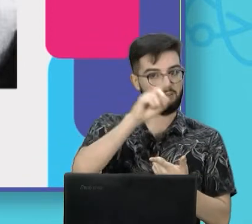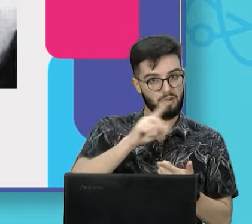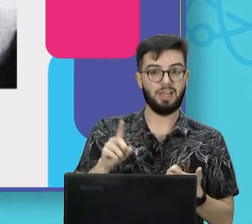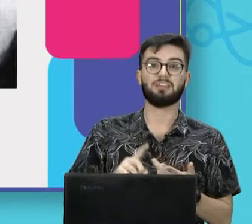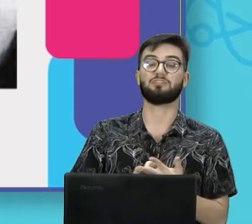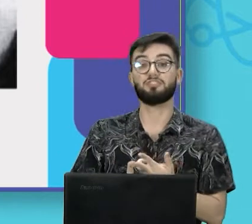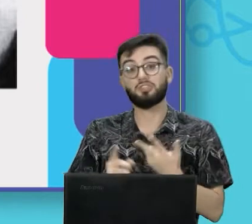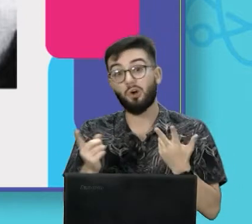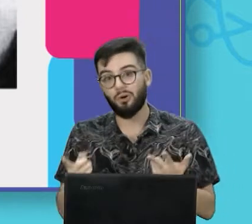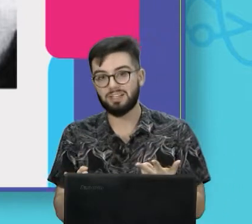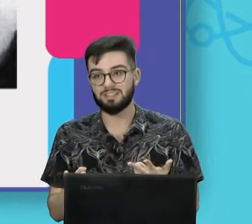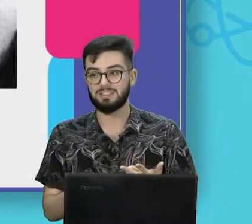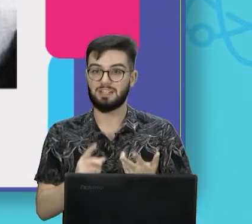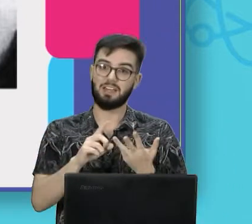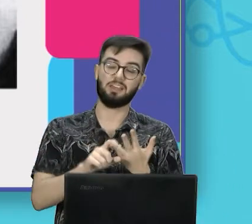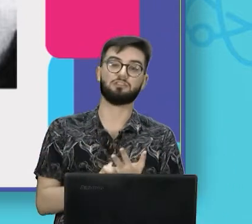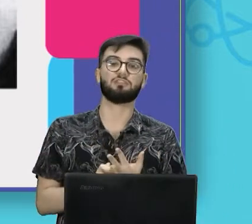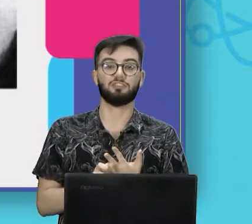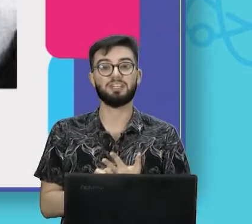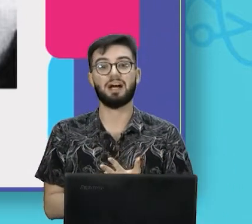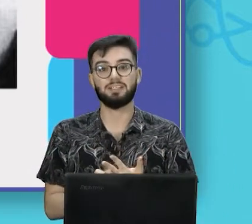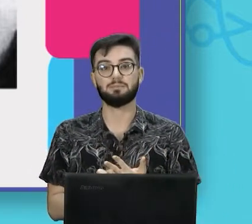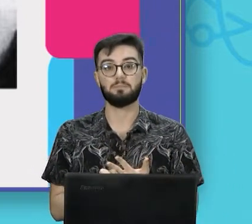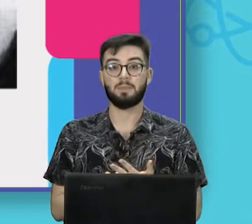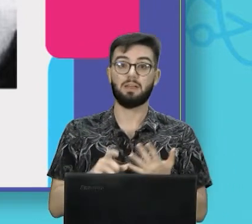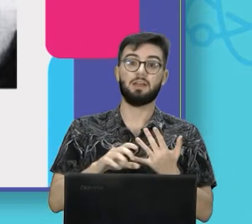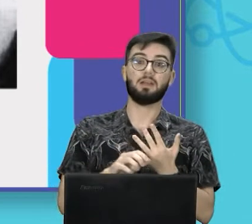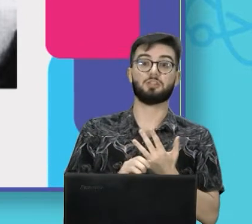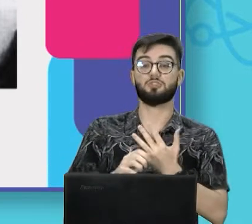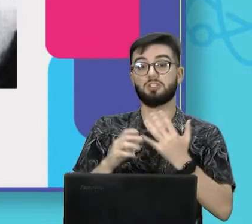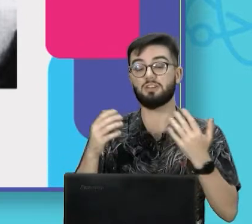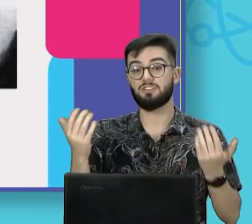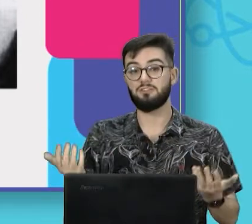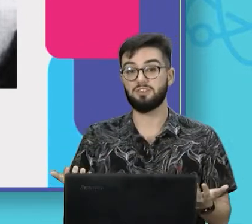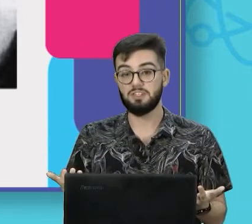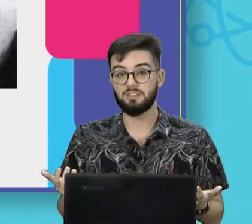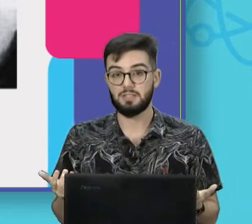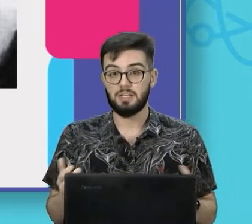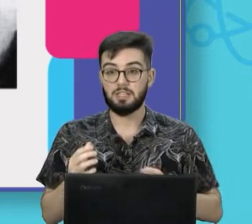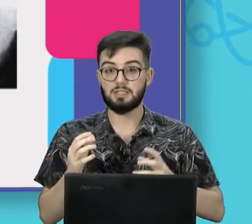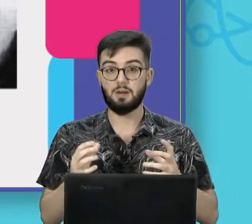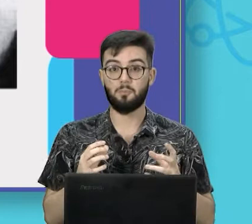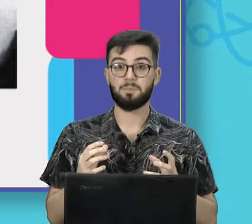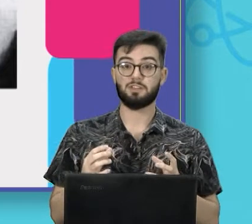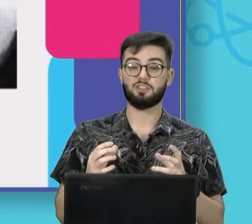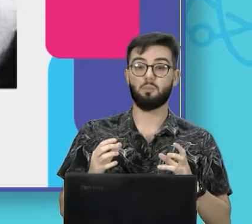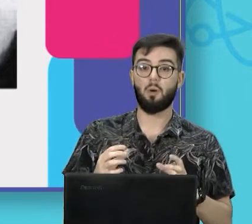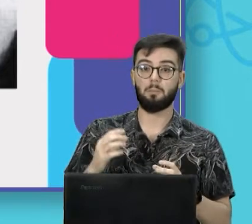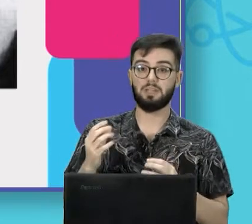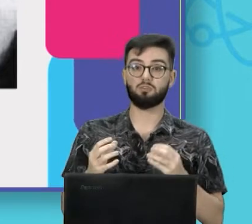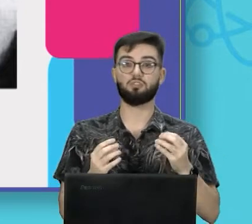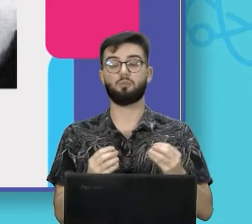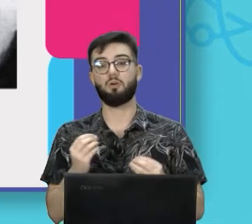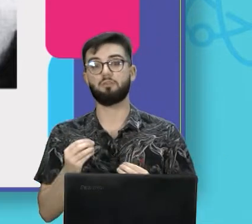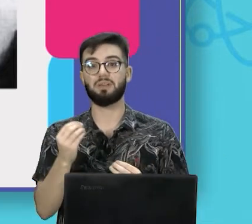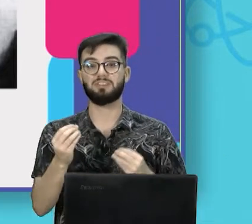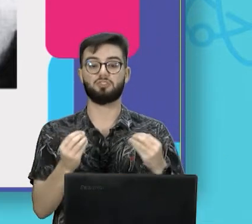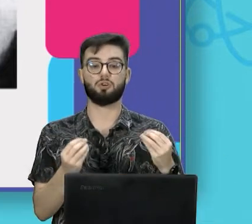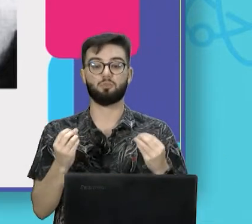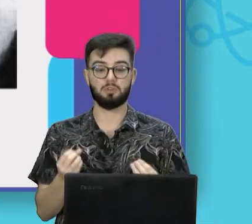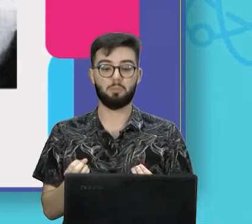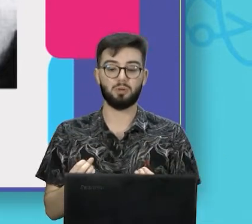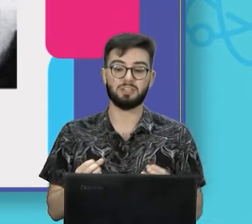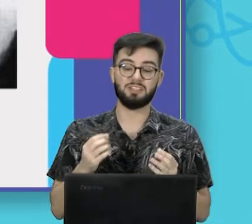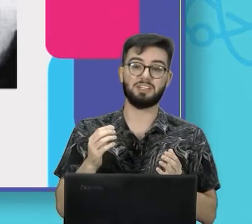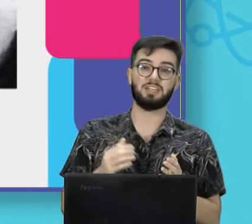revolta da vacina relações históricas relações sociais questões de direitos civis Então são momentos e são